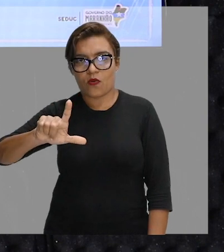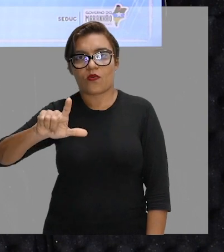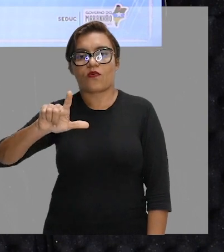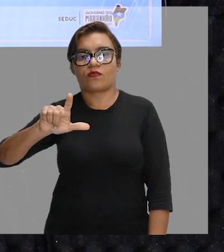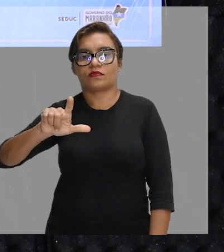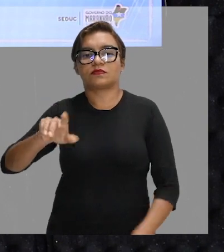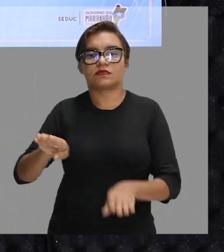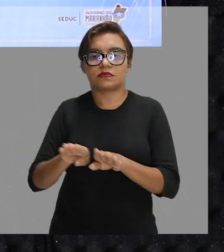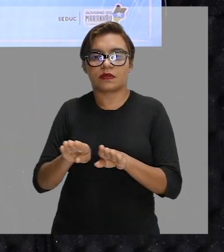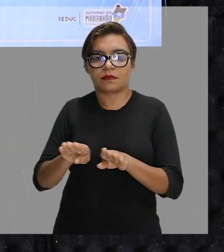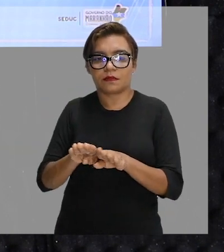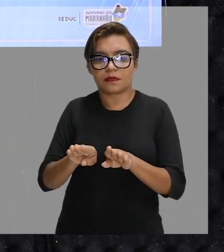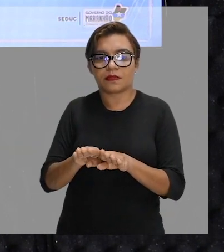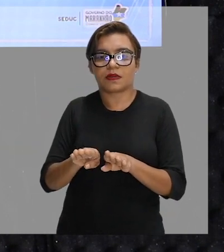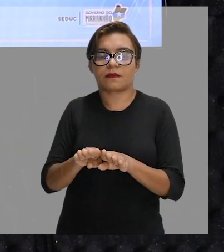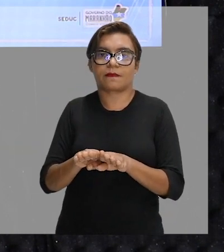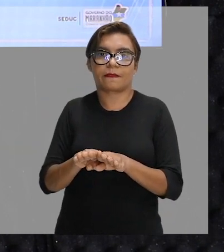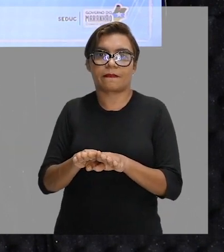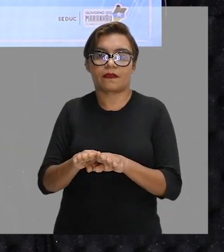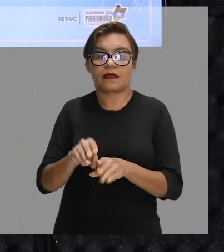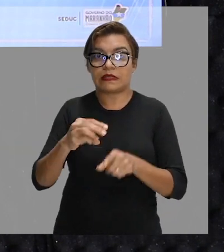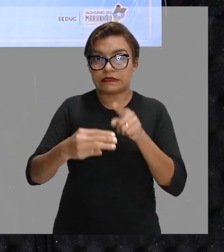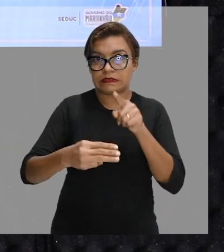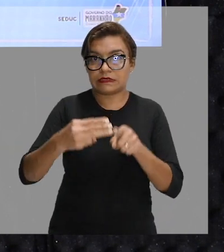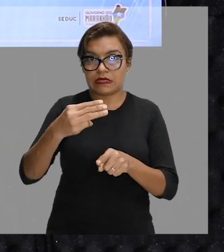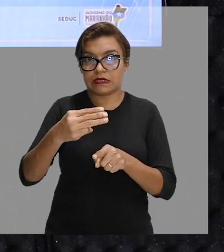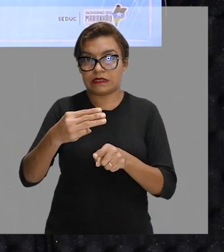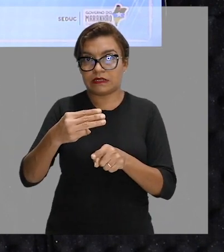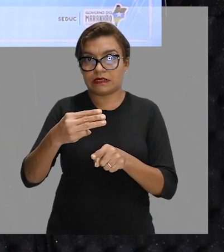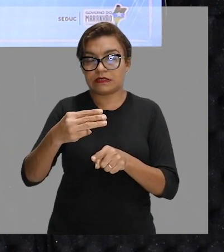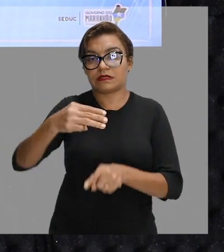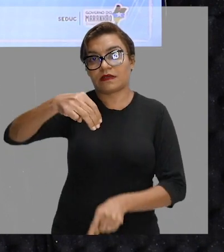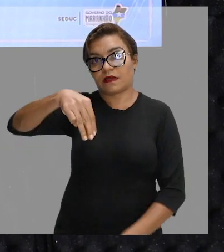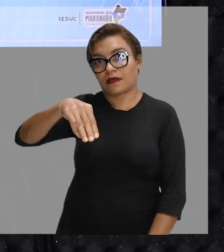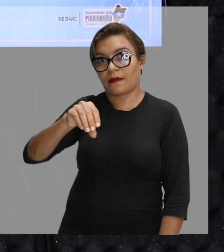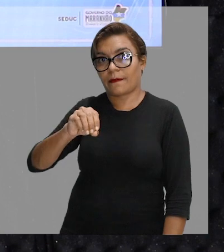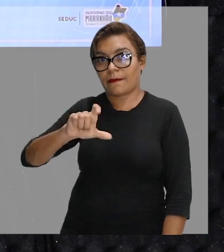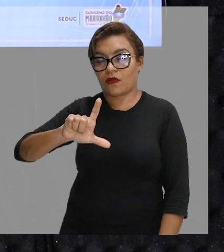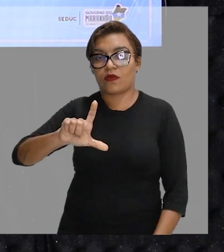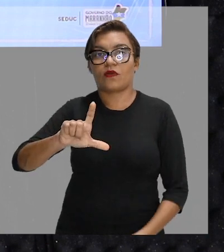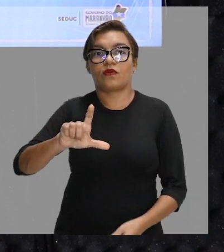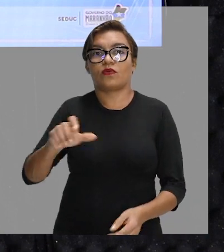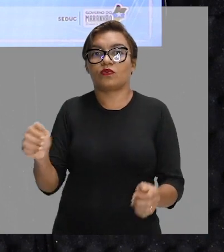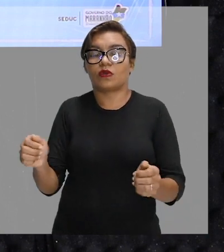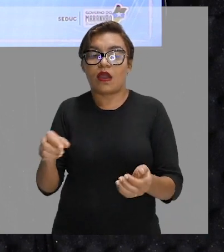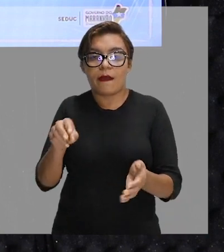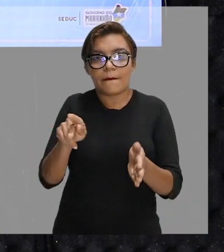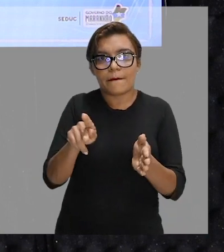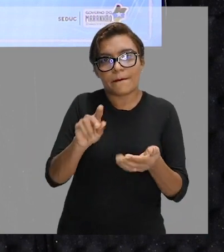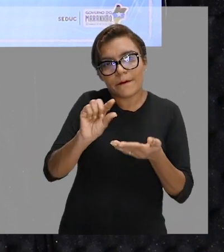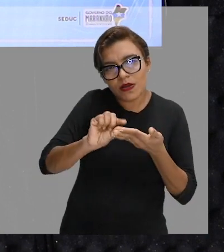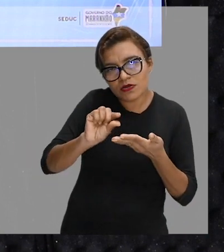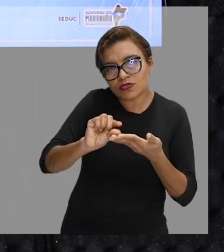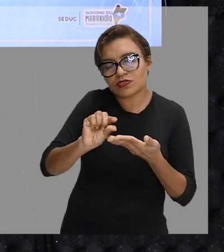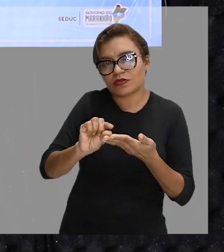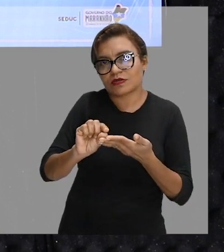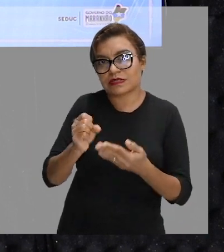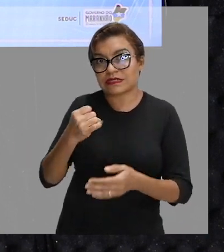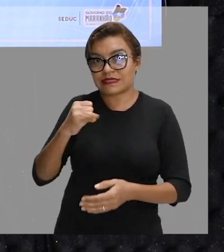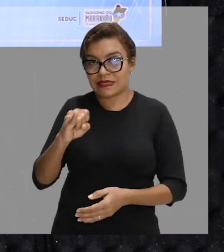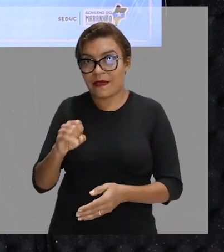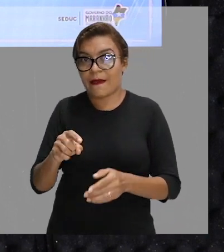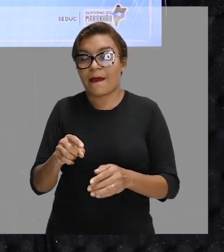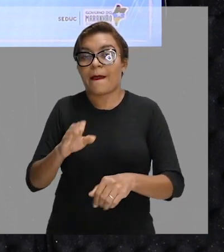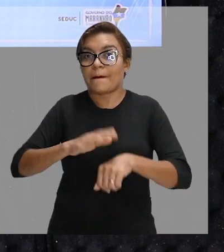1,5 mol de Cl-. 3 mols. 3 mols de partículas. Quanto mais partículas,